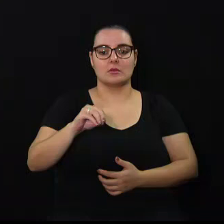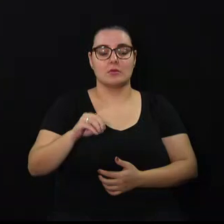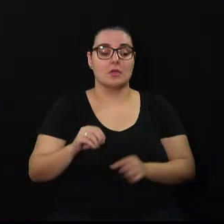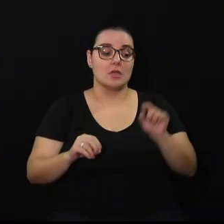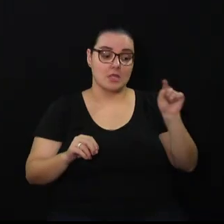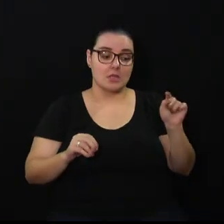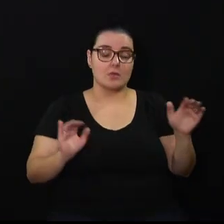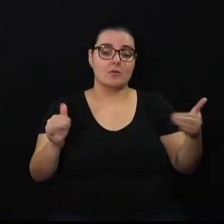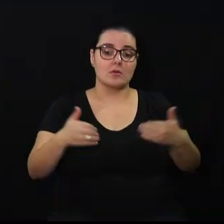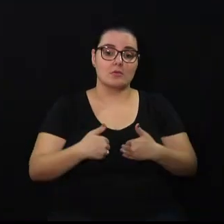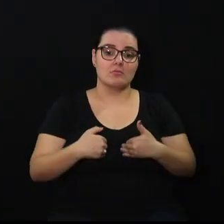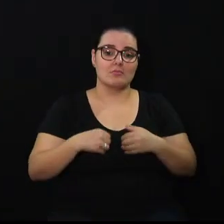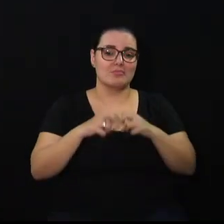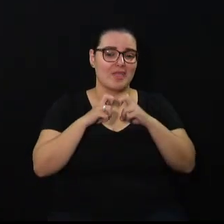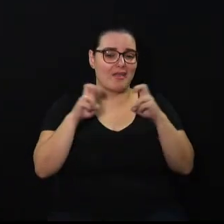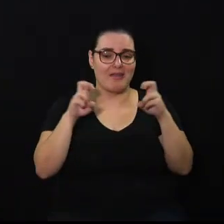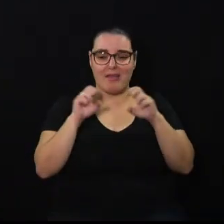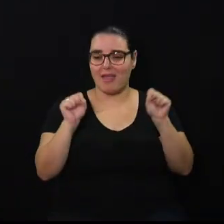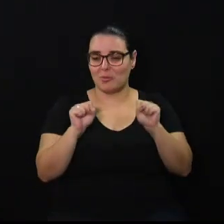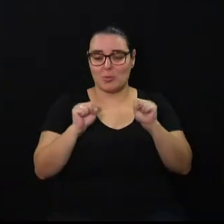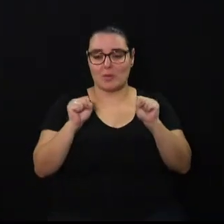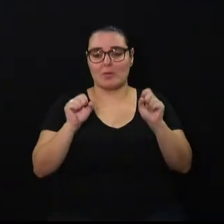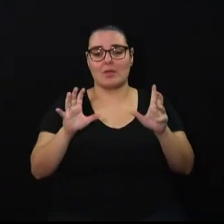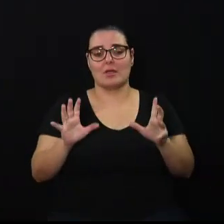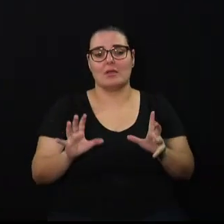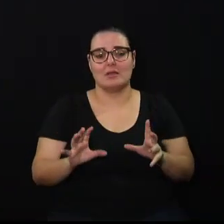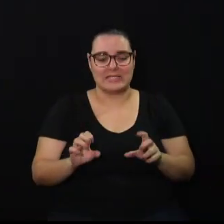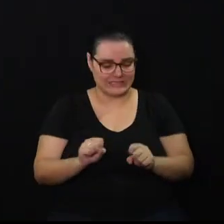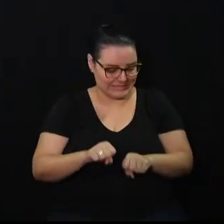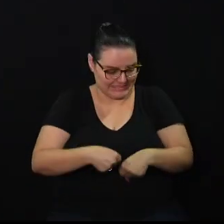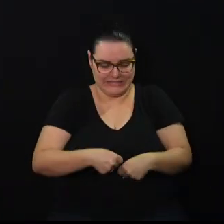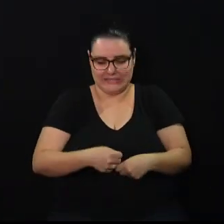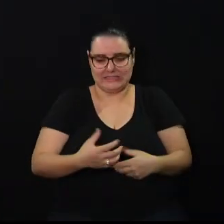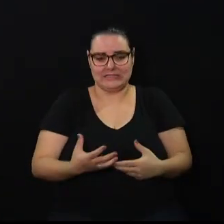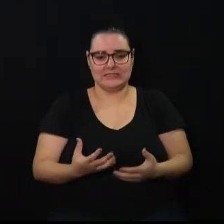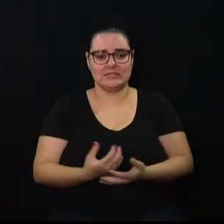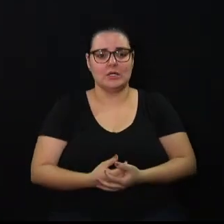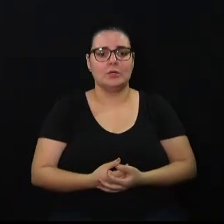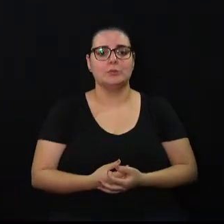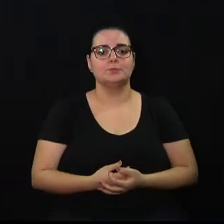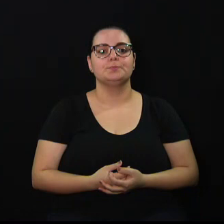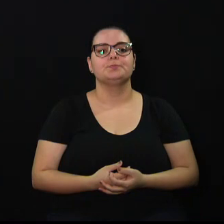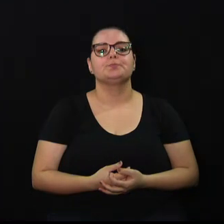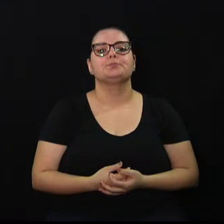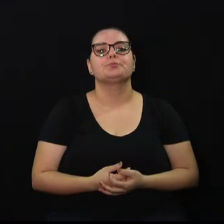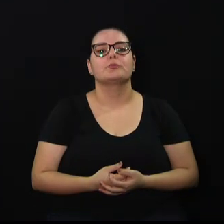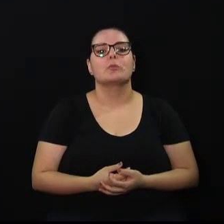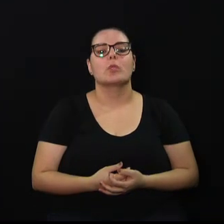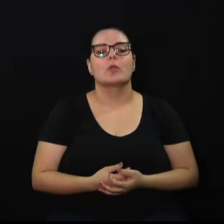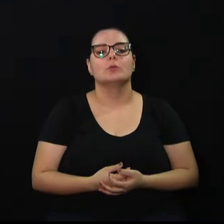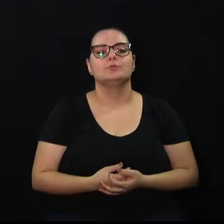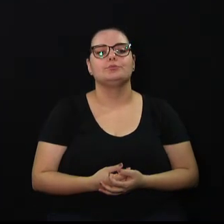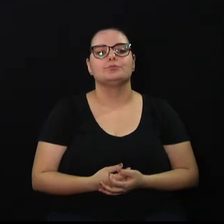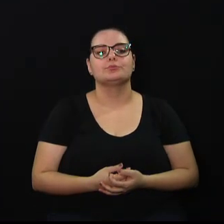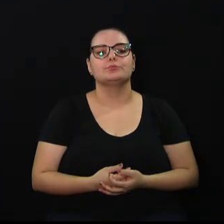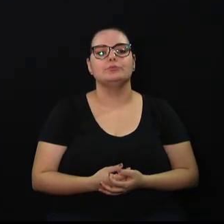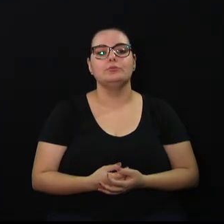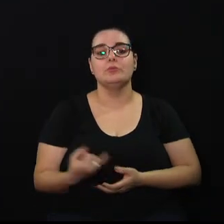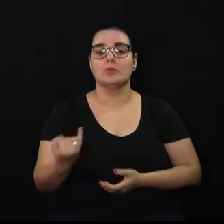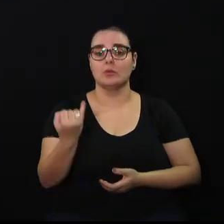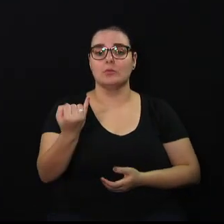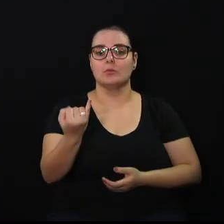a importância do diagnóstico precoce a intervenção anterior à cronificação do quadro aumenta as possibilidades